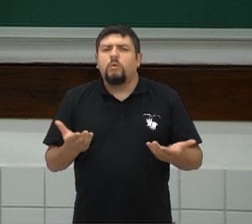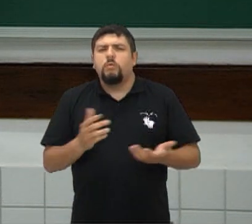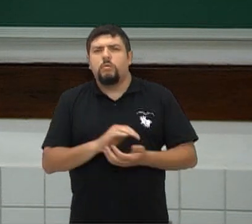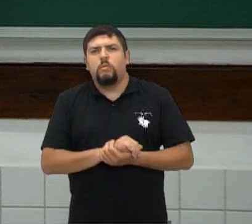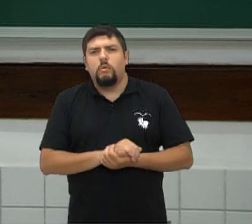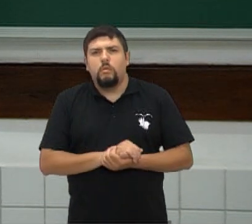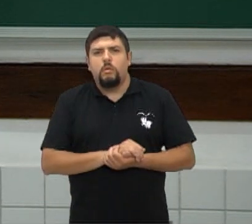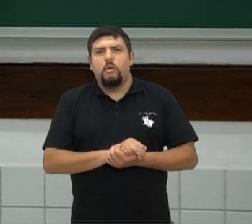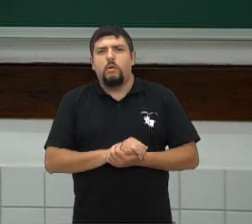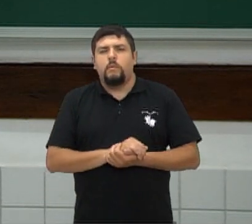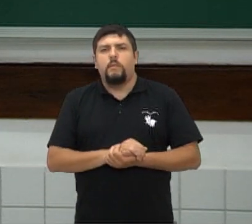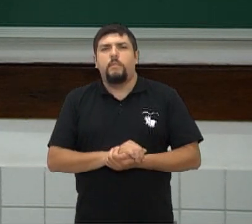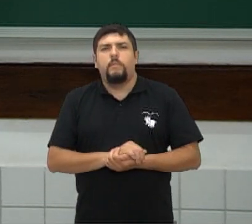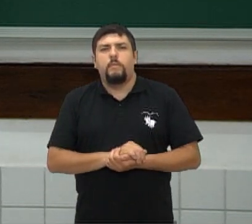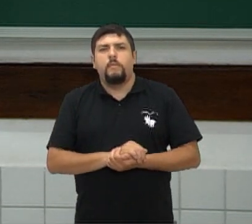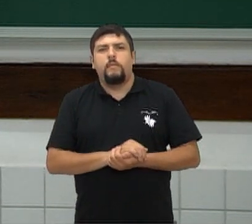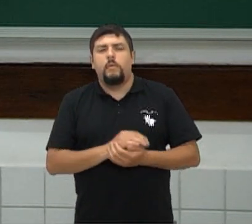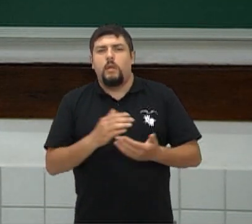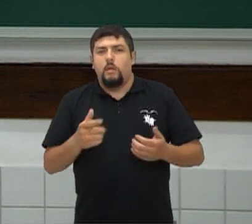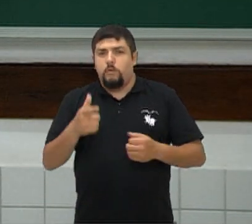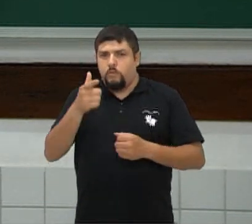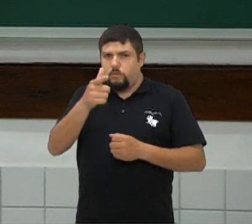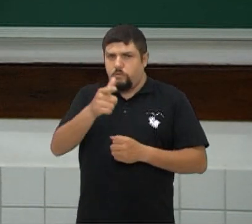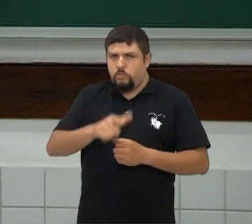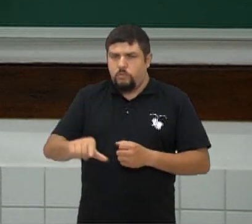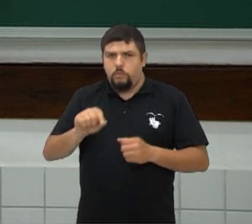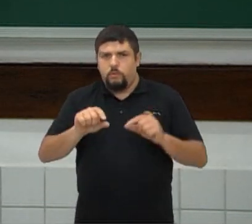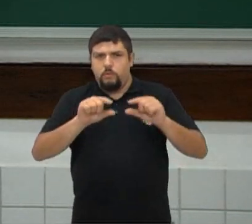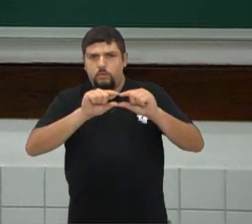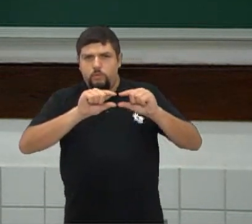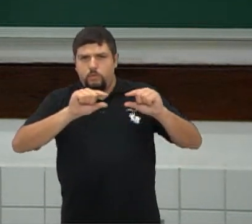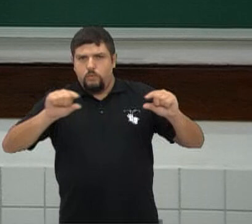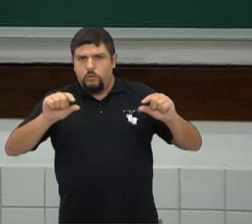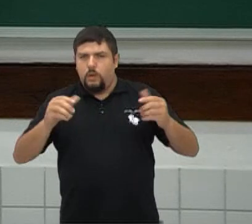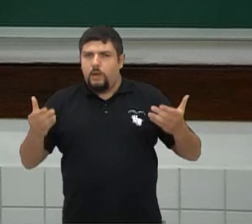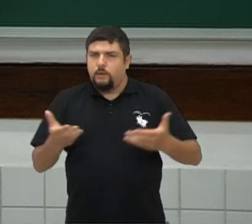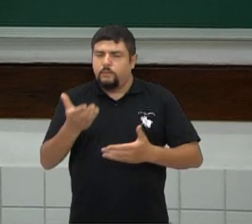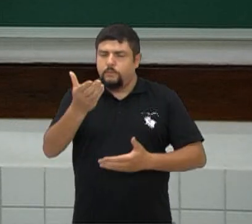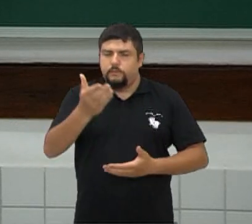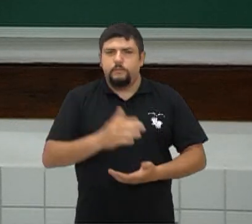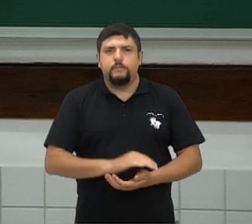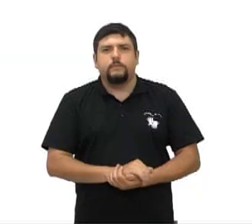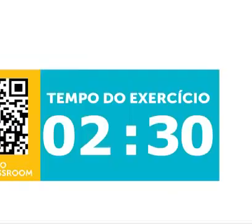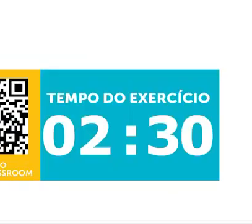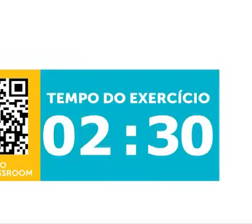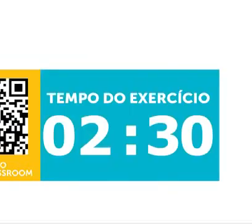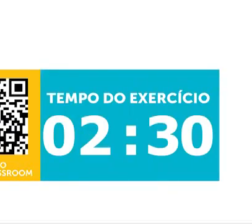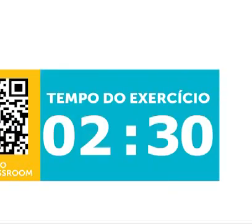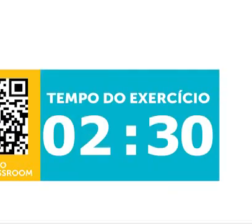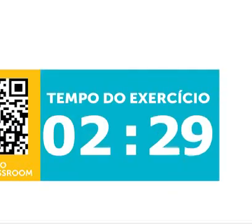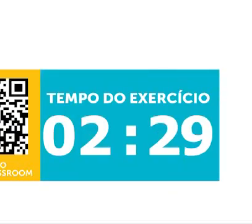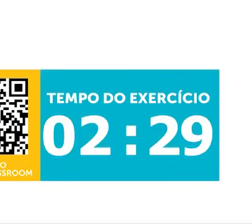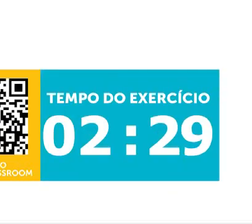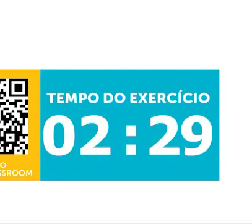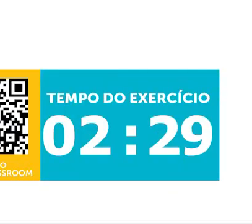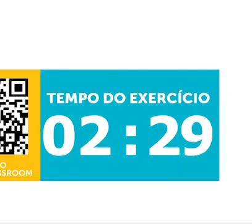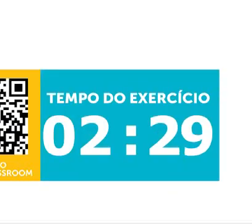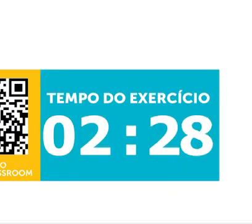alterações relativas à umidade. Temos novamente a equação aqui, agora é com vocês.